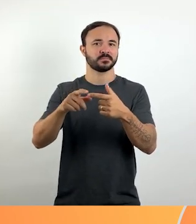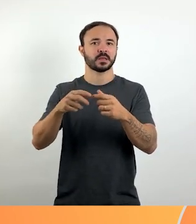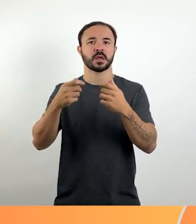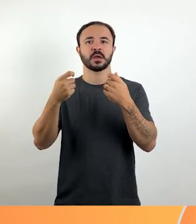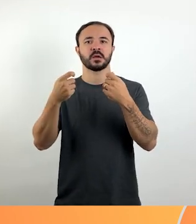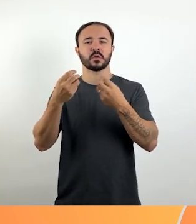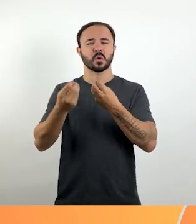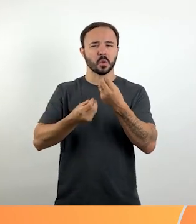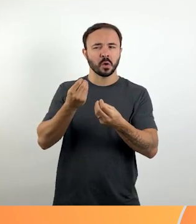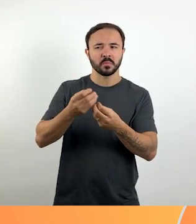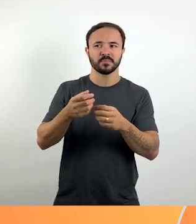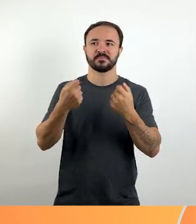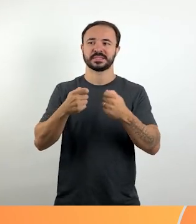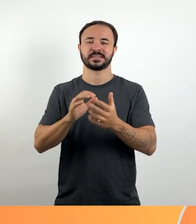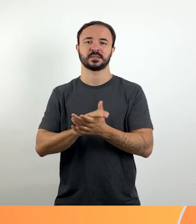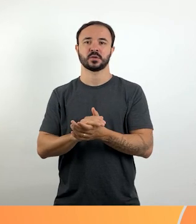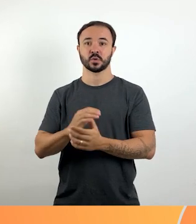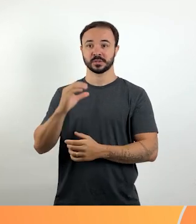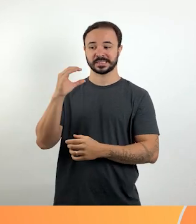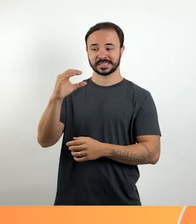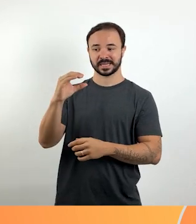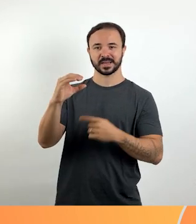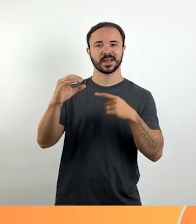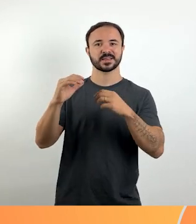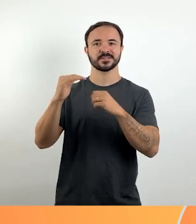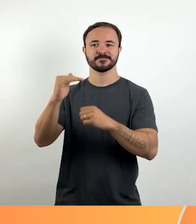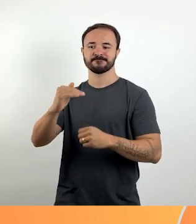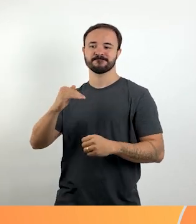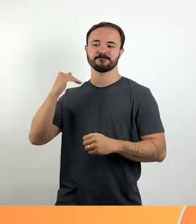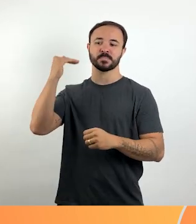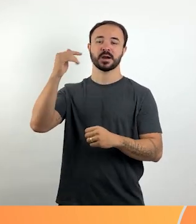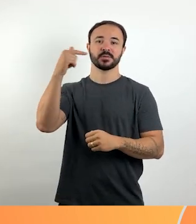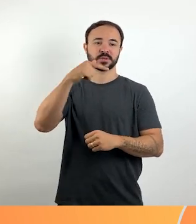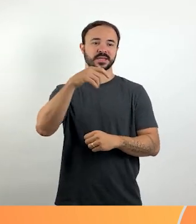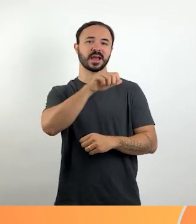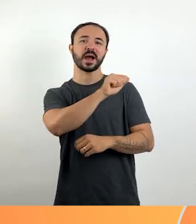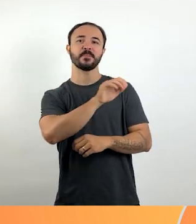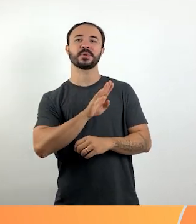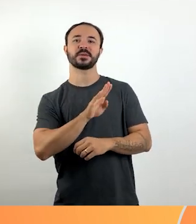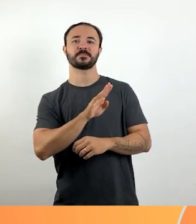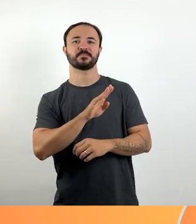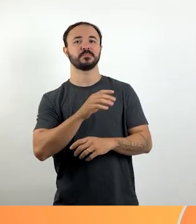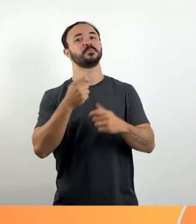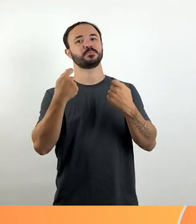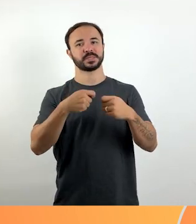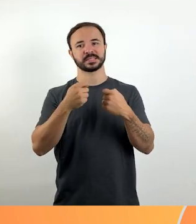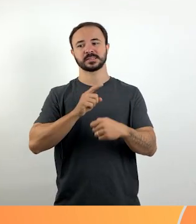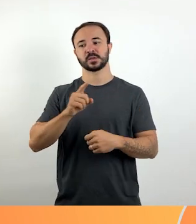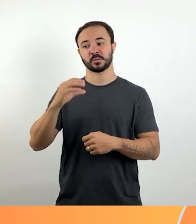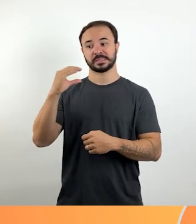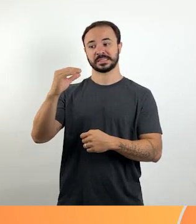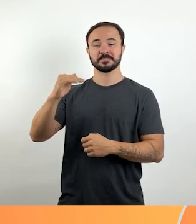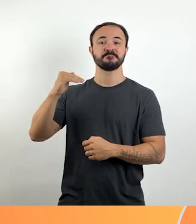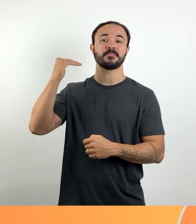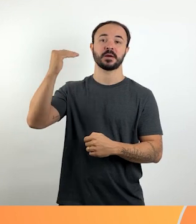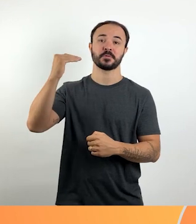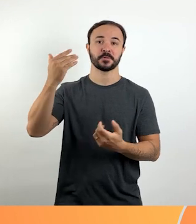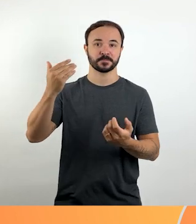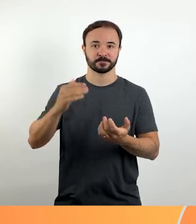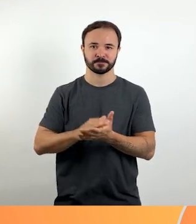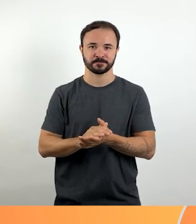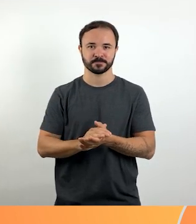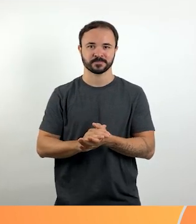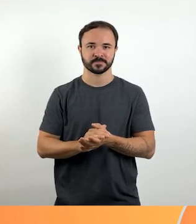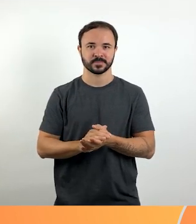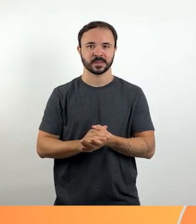ser um número maior que AB. Mas AB é um número aqui formado por 2 algarismos. Então, isso só vai ocorrer para essa